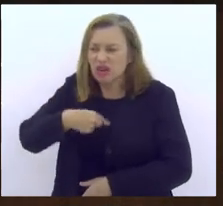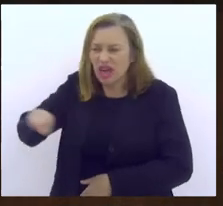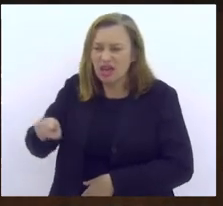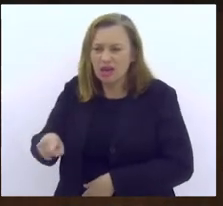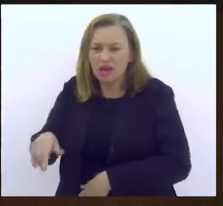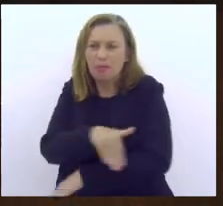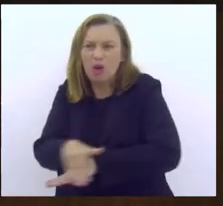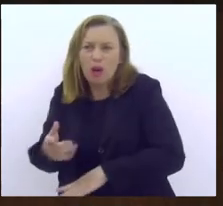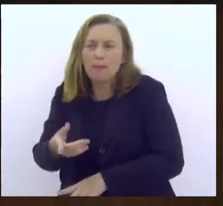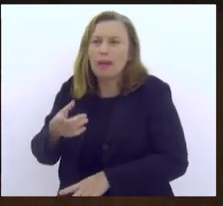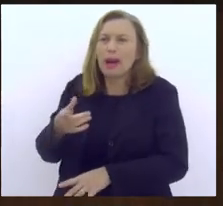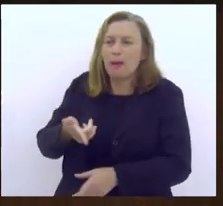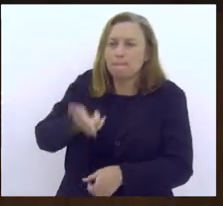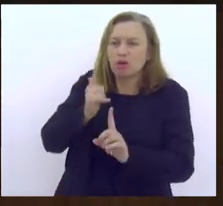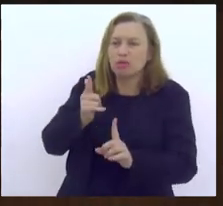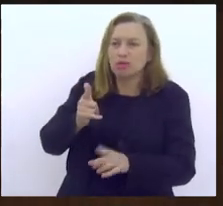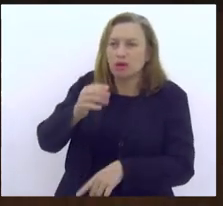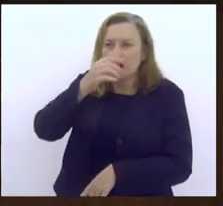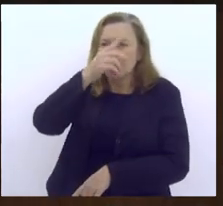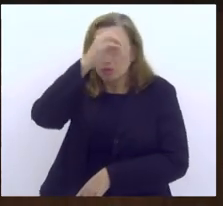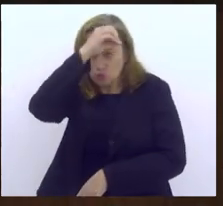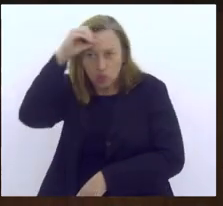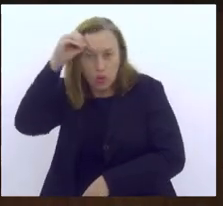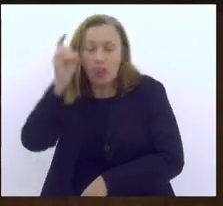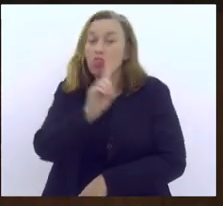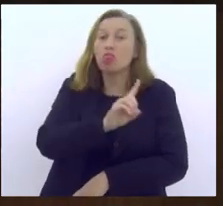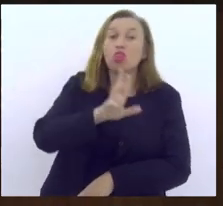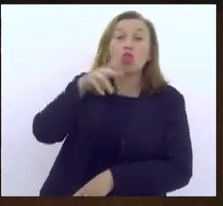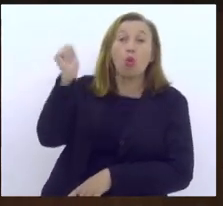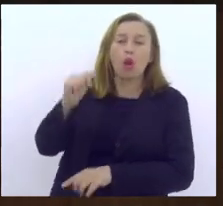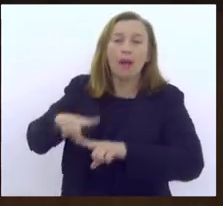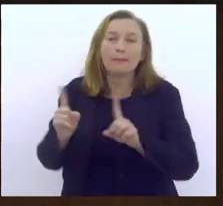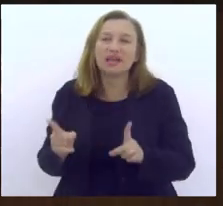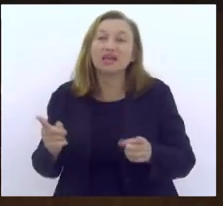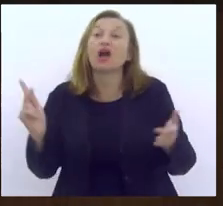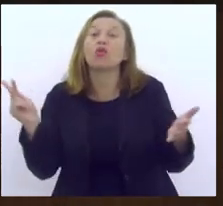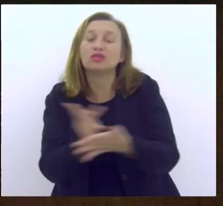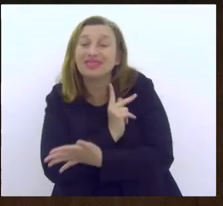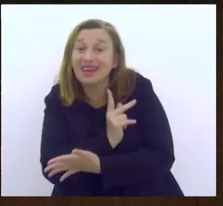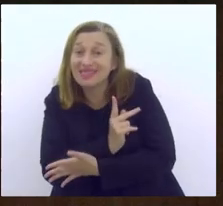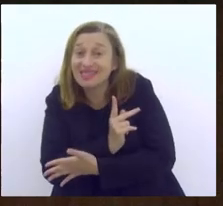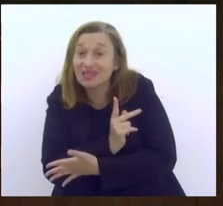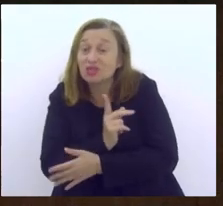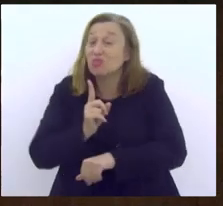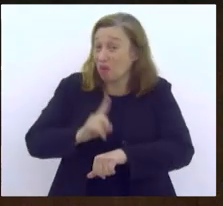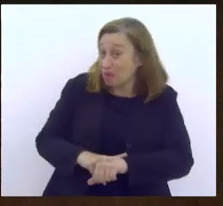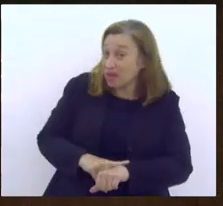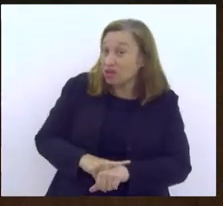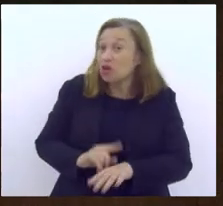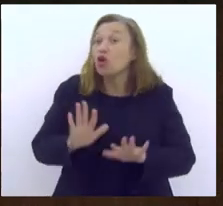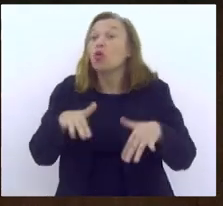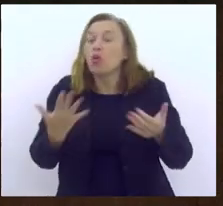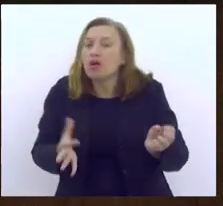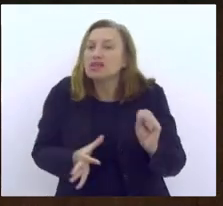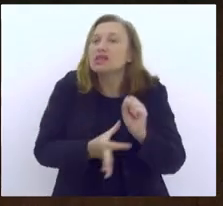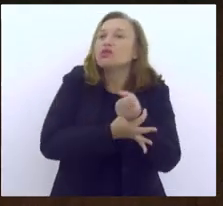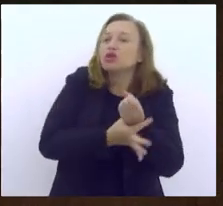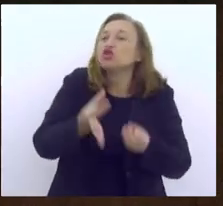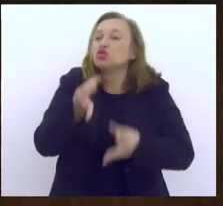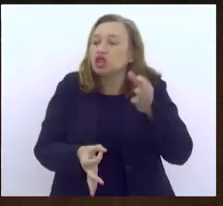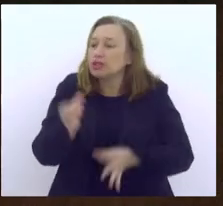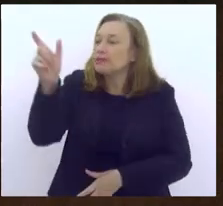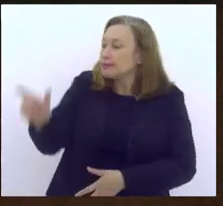matar inocente? Nunca. Mas a partir do momento que acontece isso, qual é a garantia jurídica que esse cara